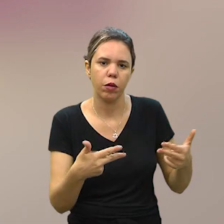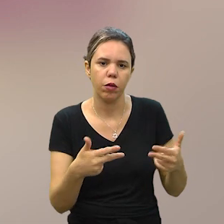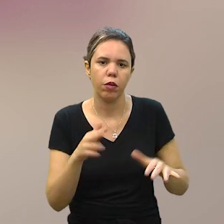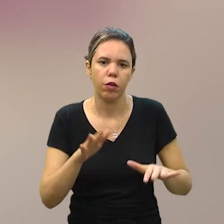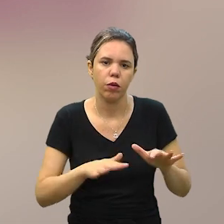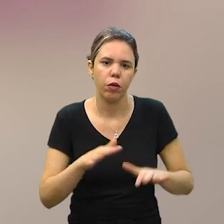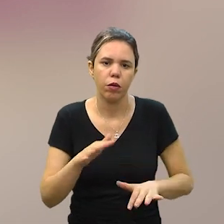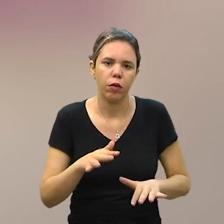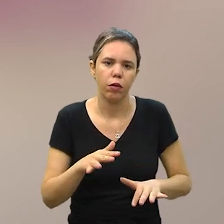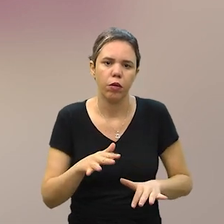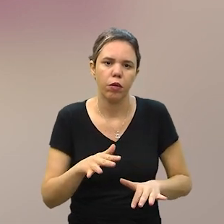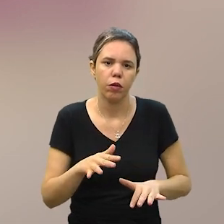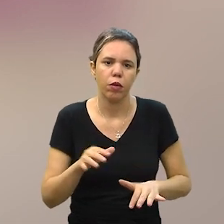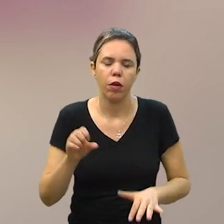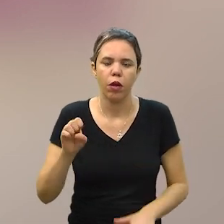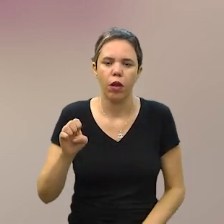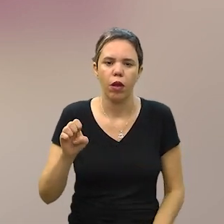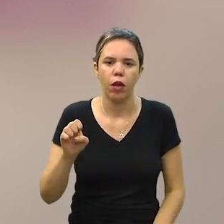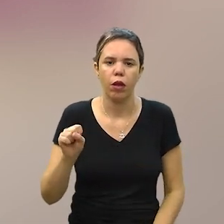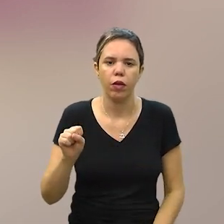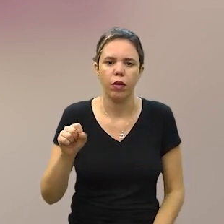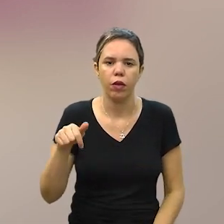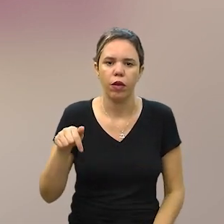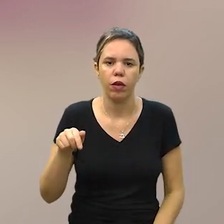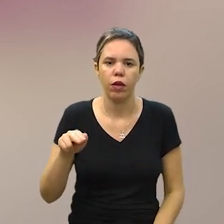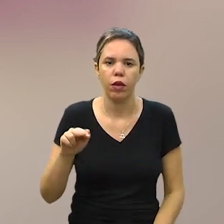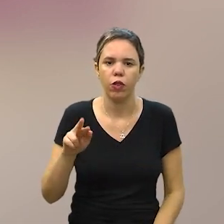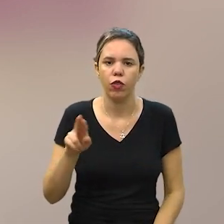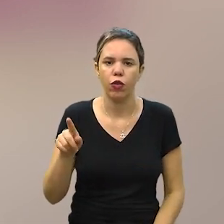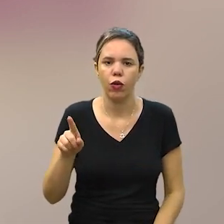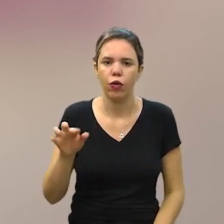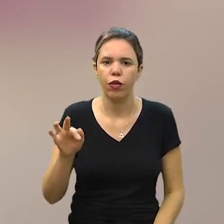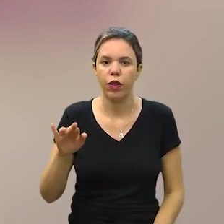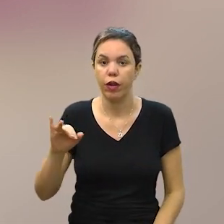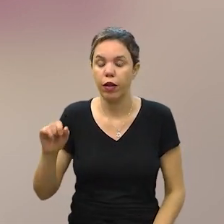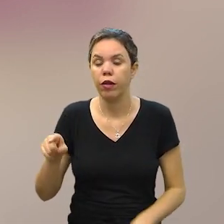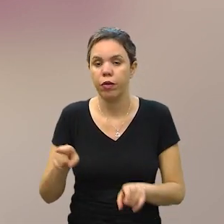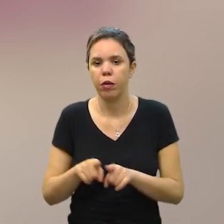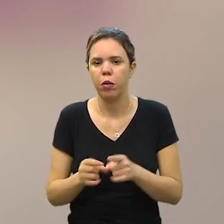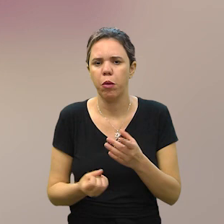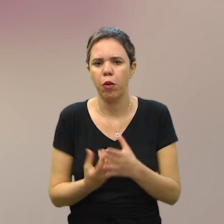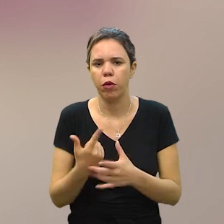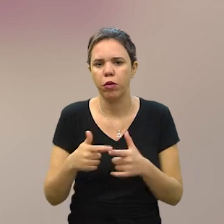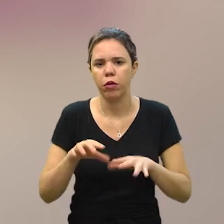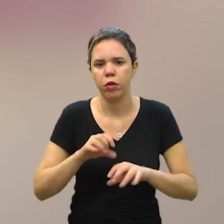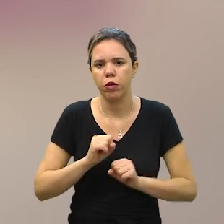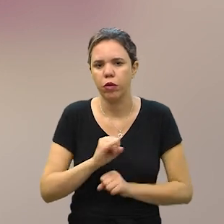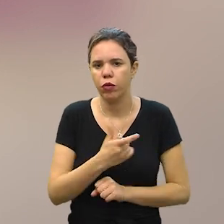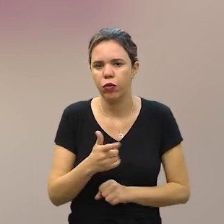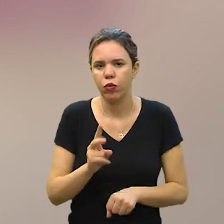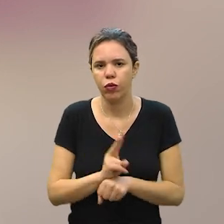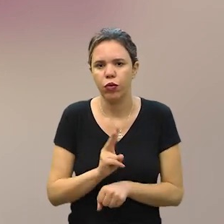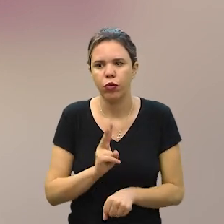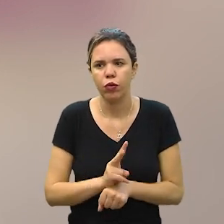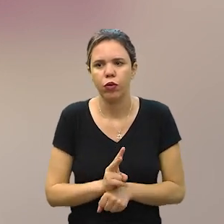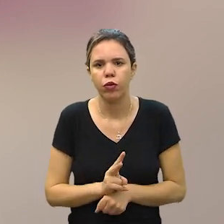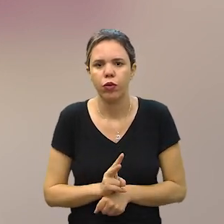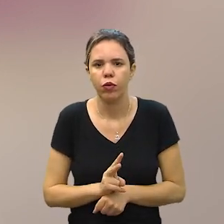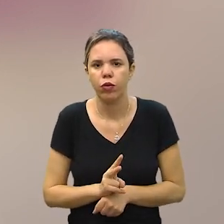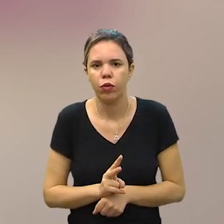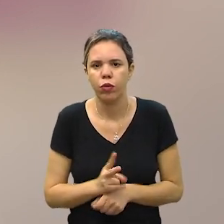desencadear, talvez, uma esquizofrenia, pode, né? Então, se não houver um